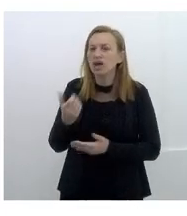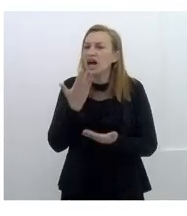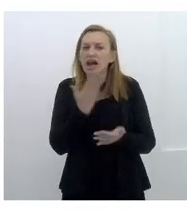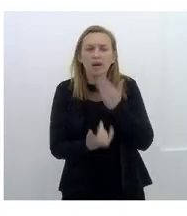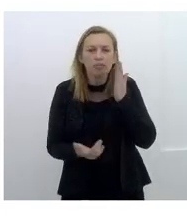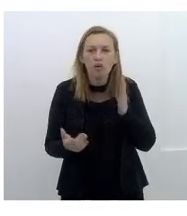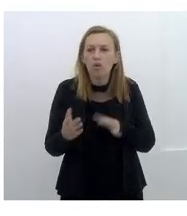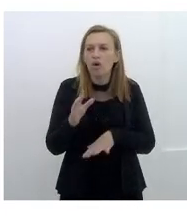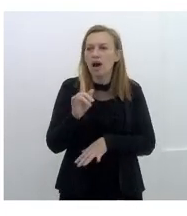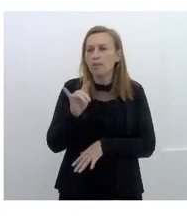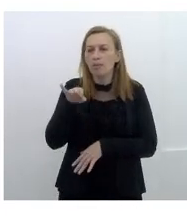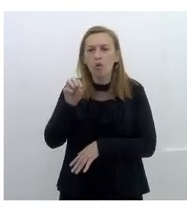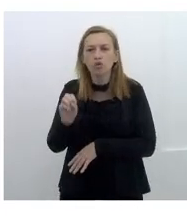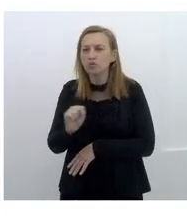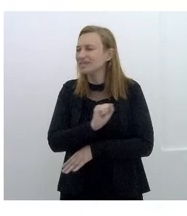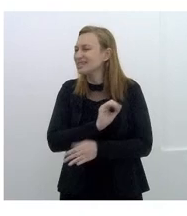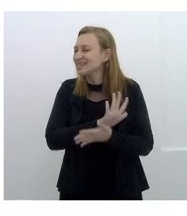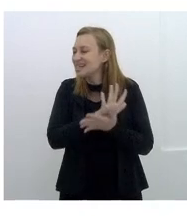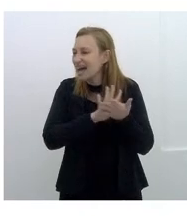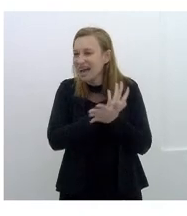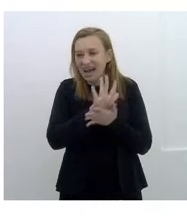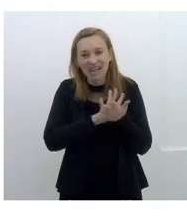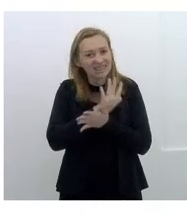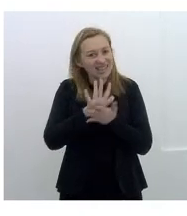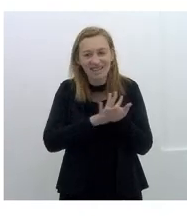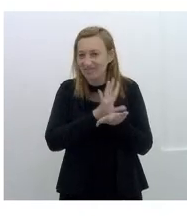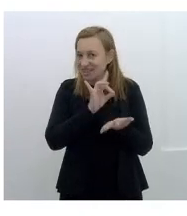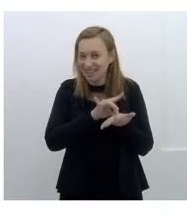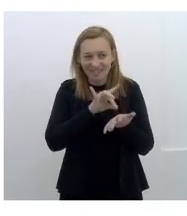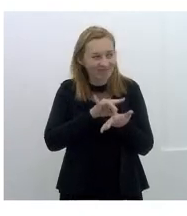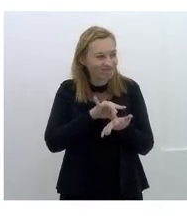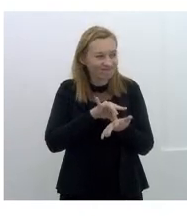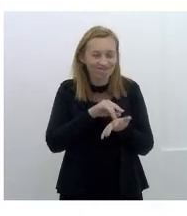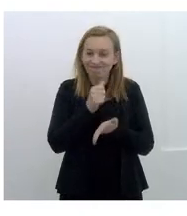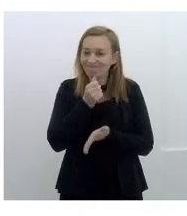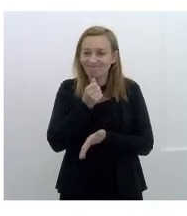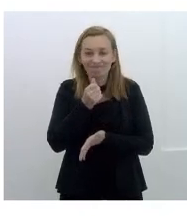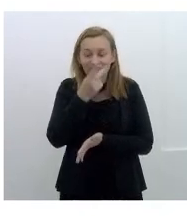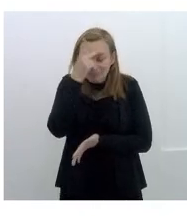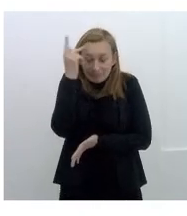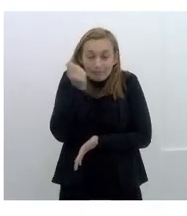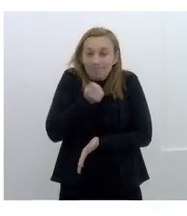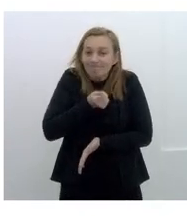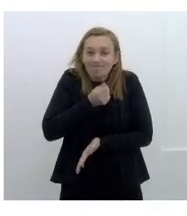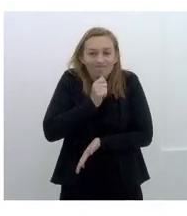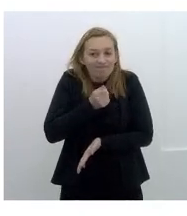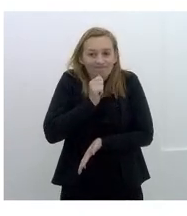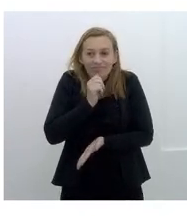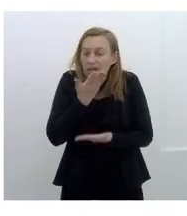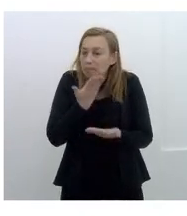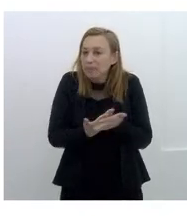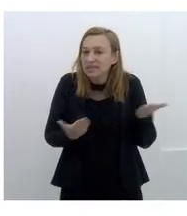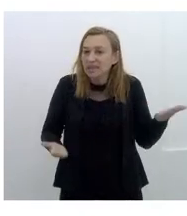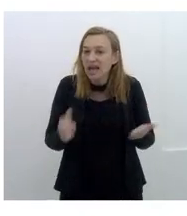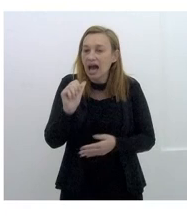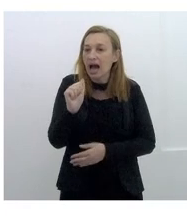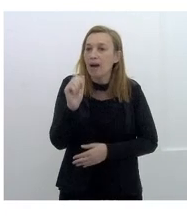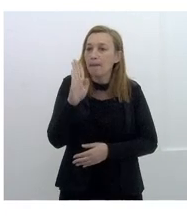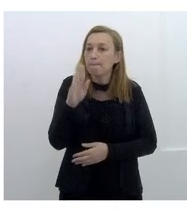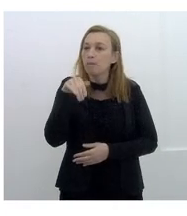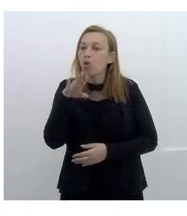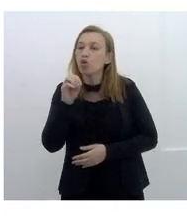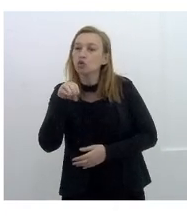acabou a bom nada disso é verdade e ninguém vai perder abono de permanência vai